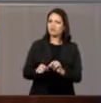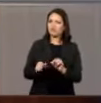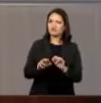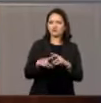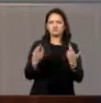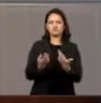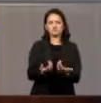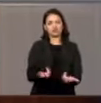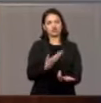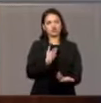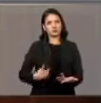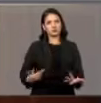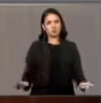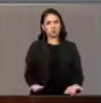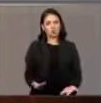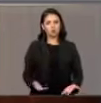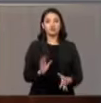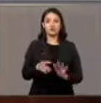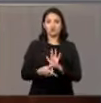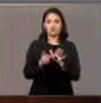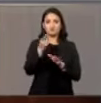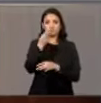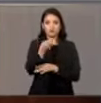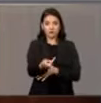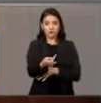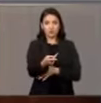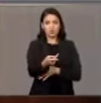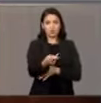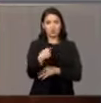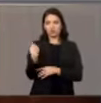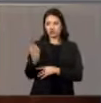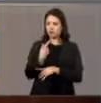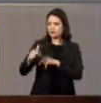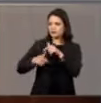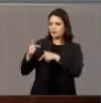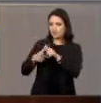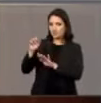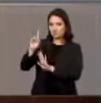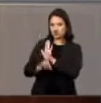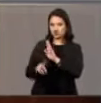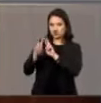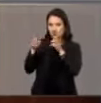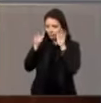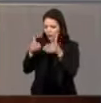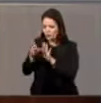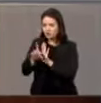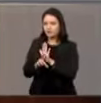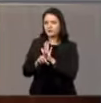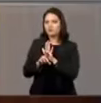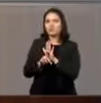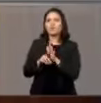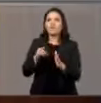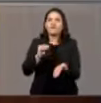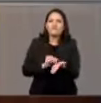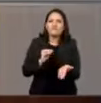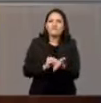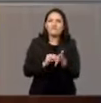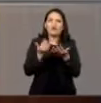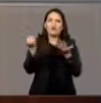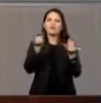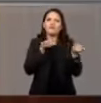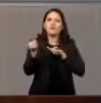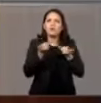Certamente, como Vossa Excelência já adiantou, nós, os operadores do direito, não temos tantas capacidades que